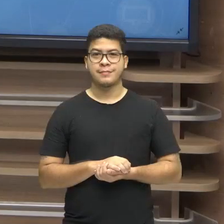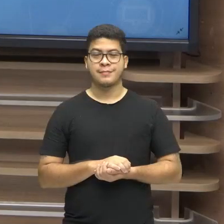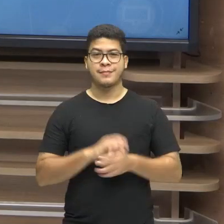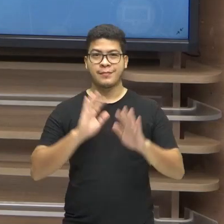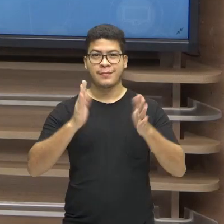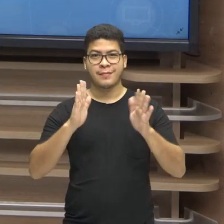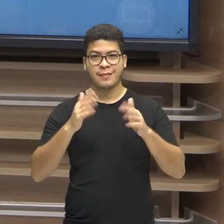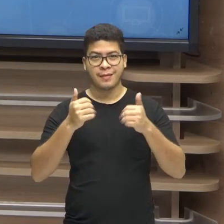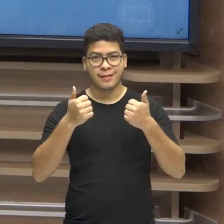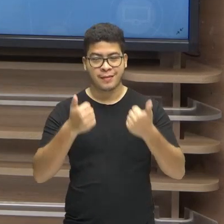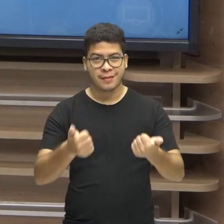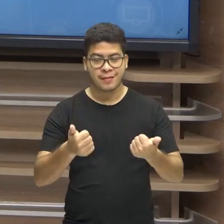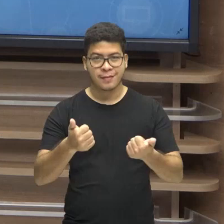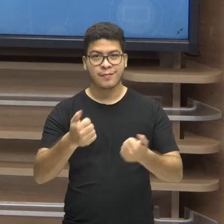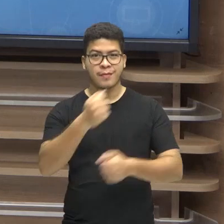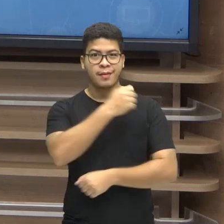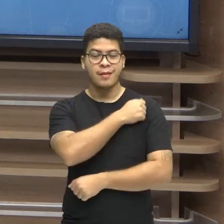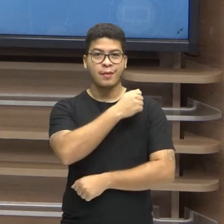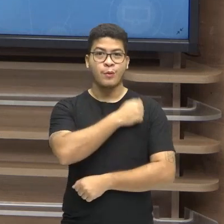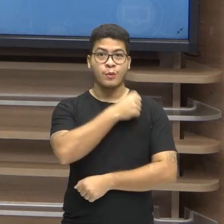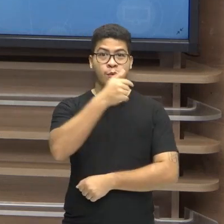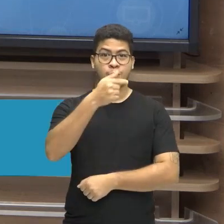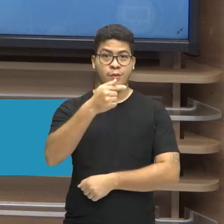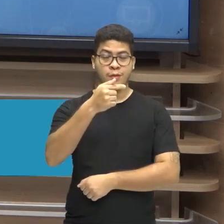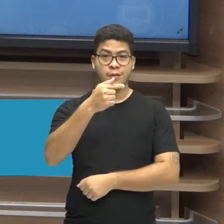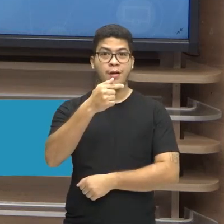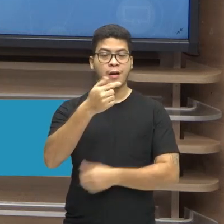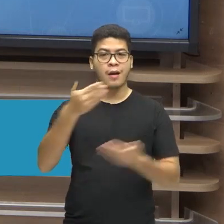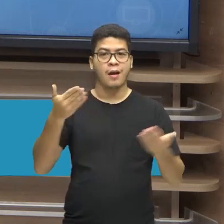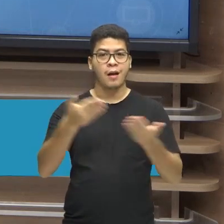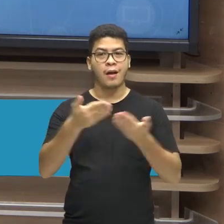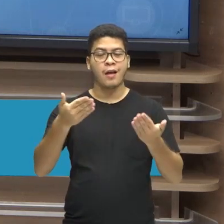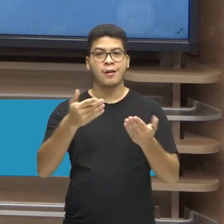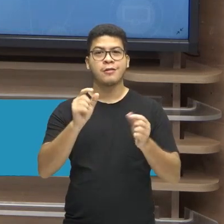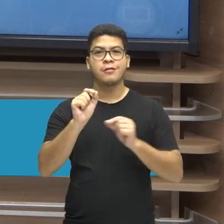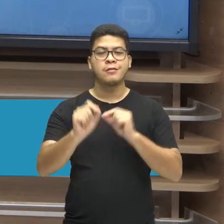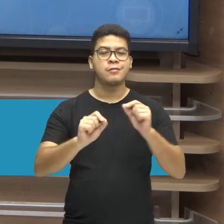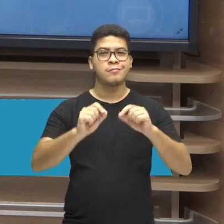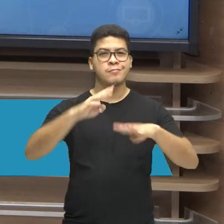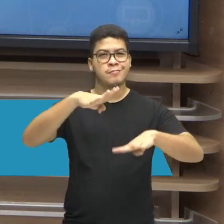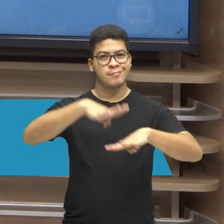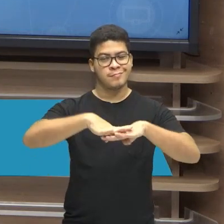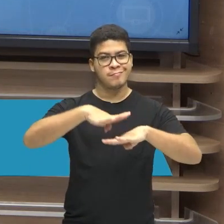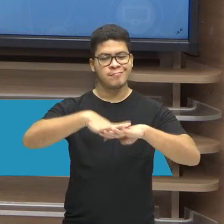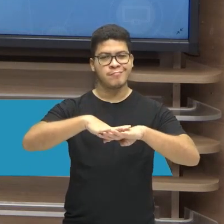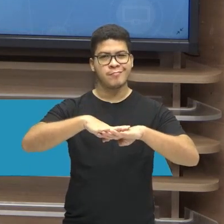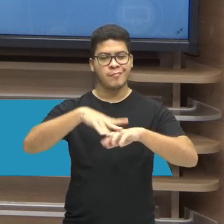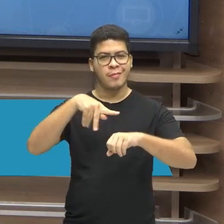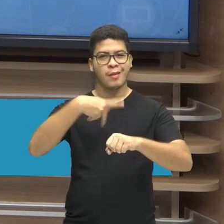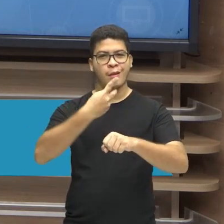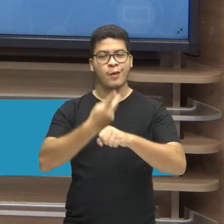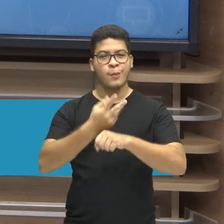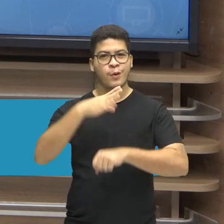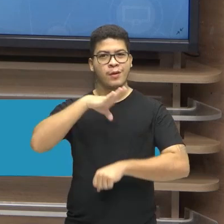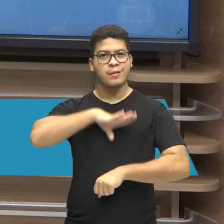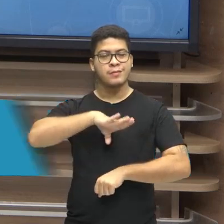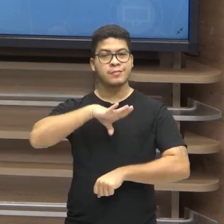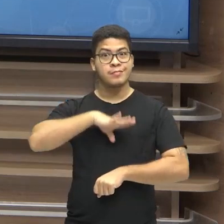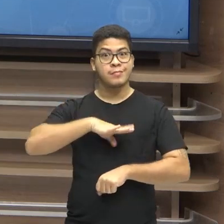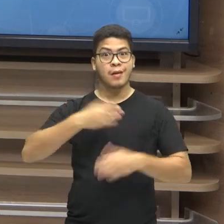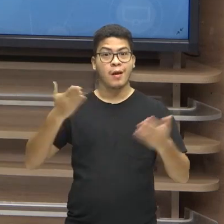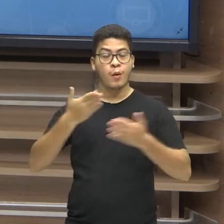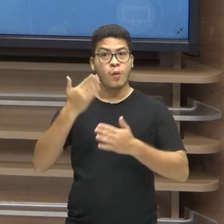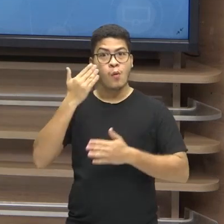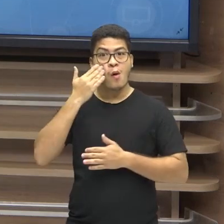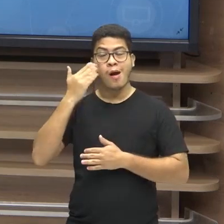Olá, alunos do 7º ano, vamos seguir então com matemática agora, depois de língua portuguesa. Vamos conhecer qual será o